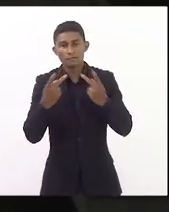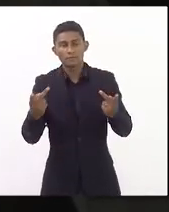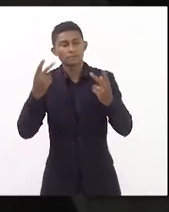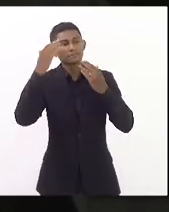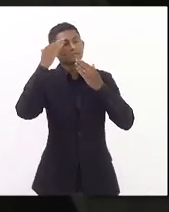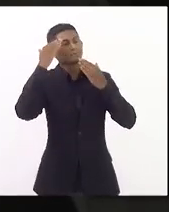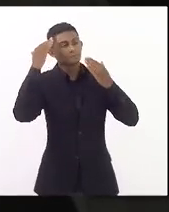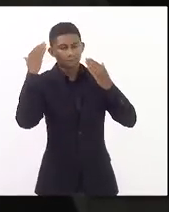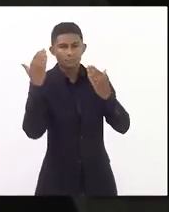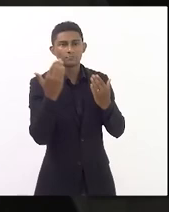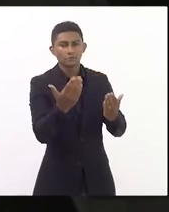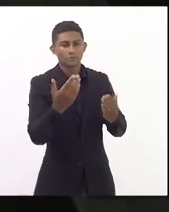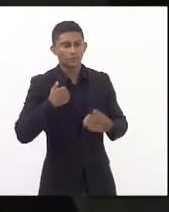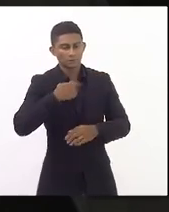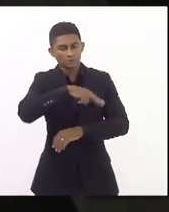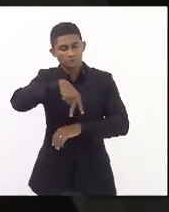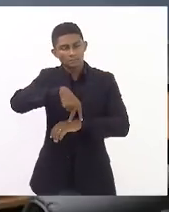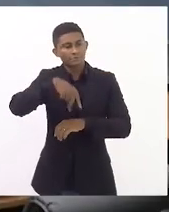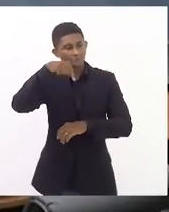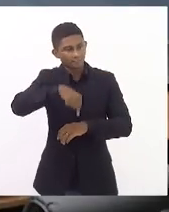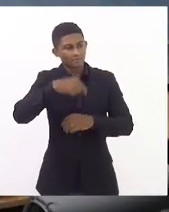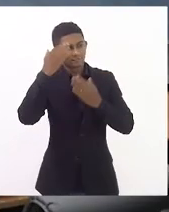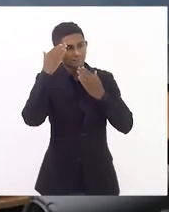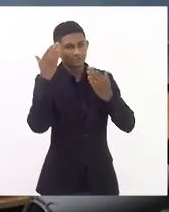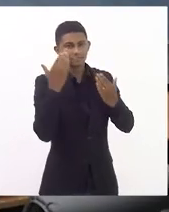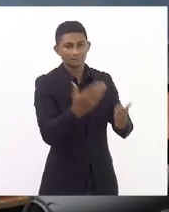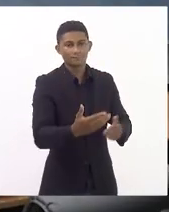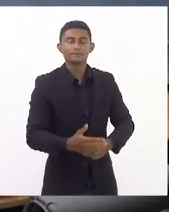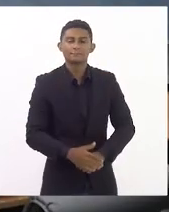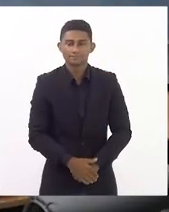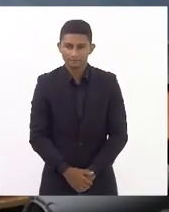agradecendo o uso da palavra.